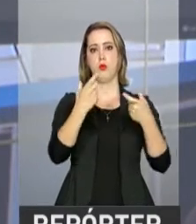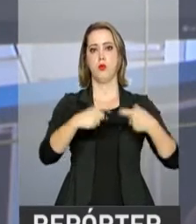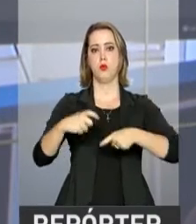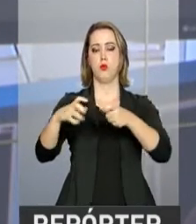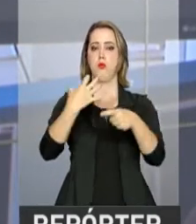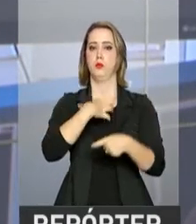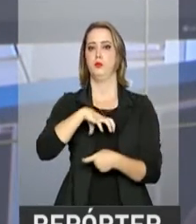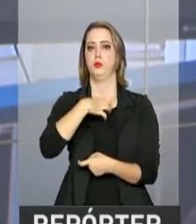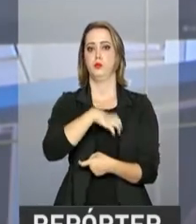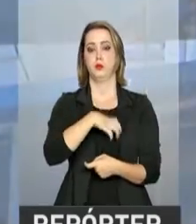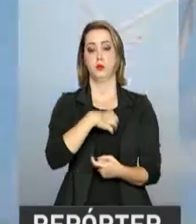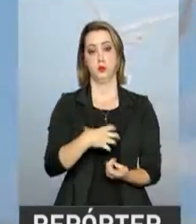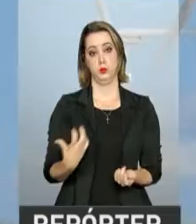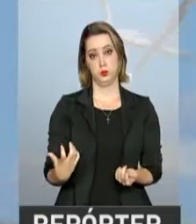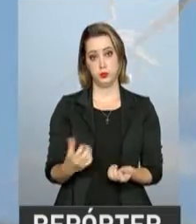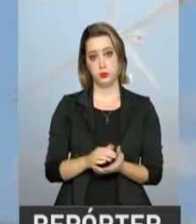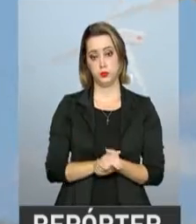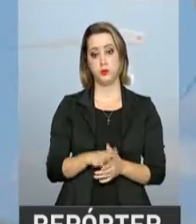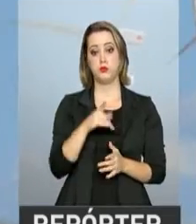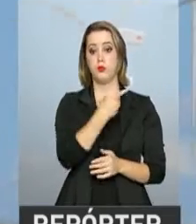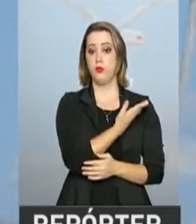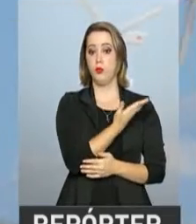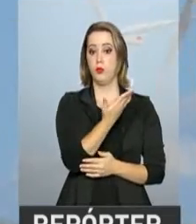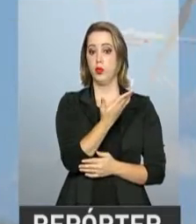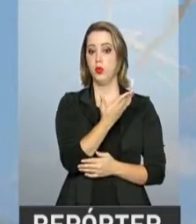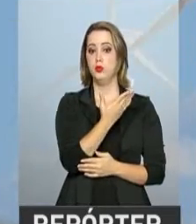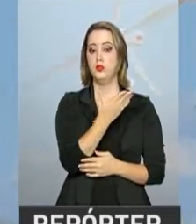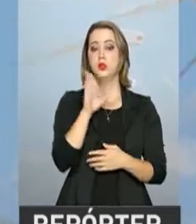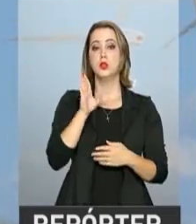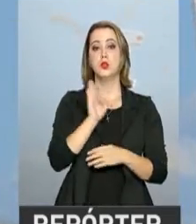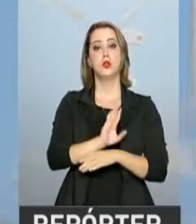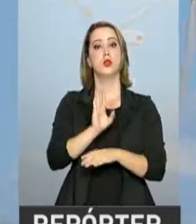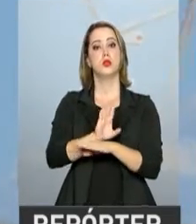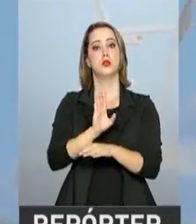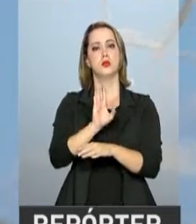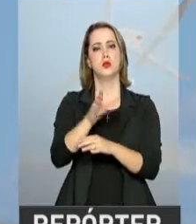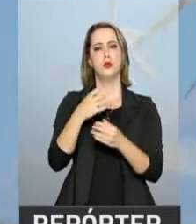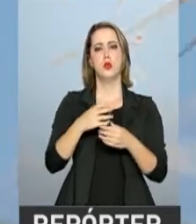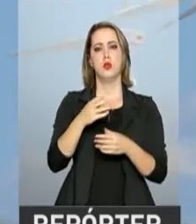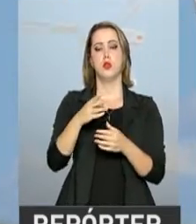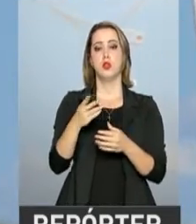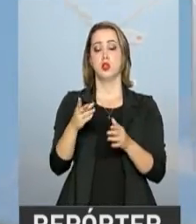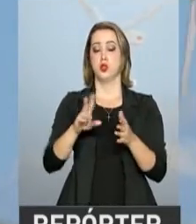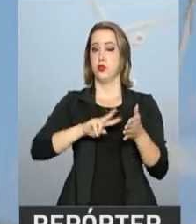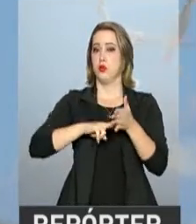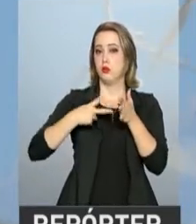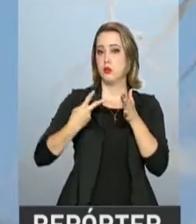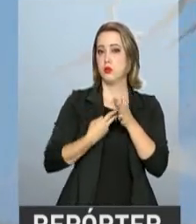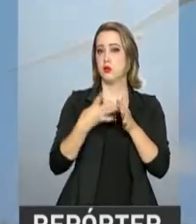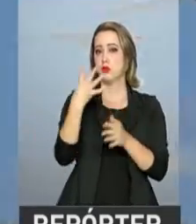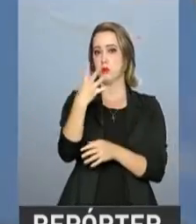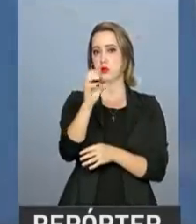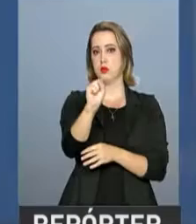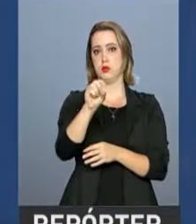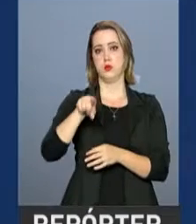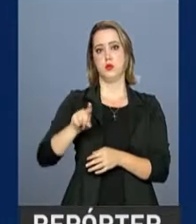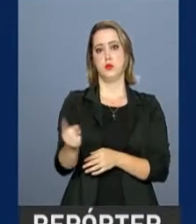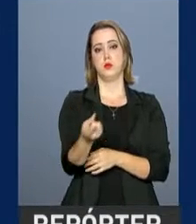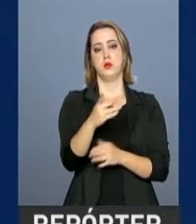babilônia na bahia o empreendimento vai proporcionar uma capacidade equivalente ao consumo de